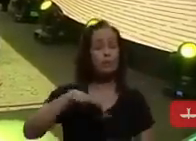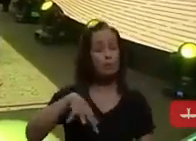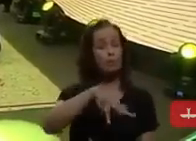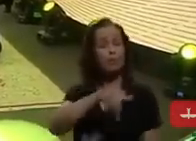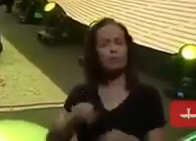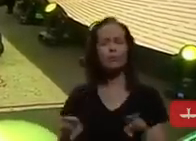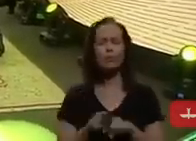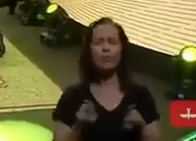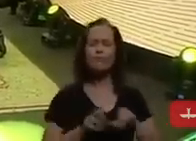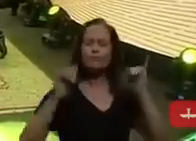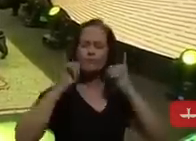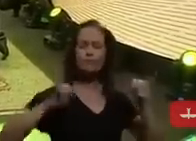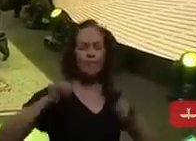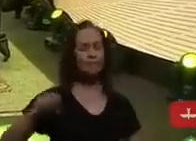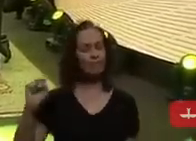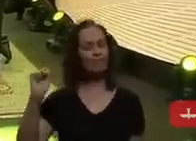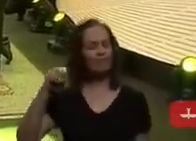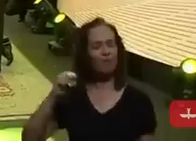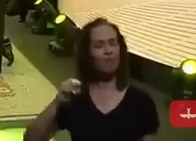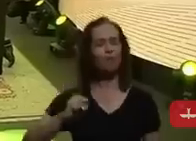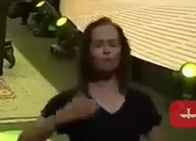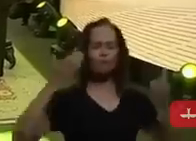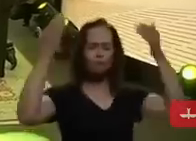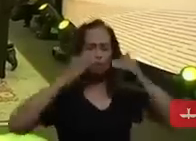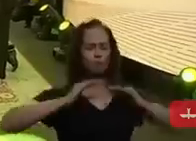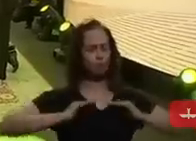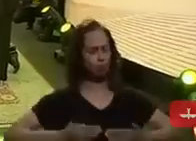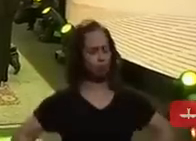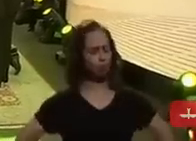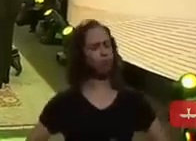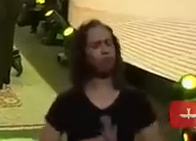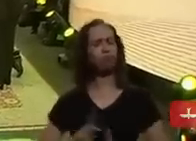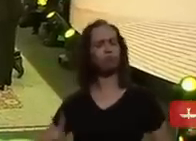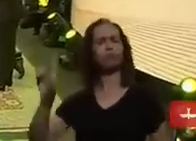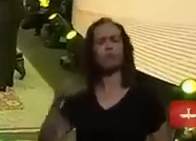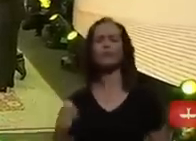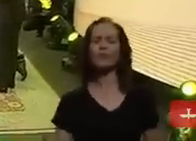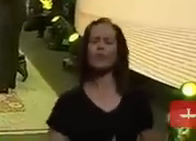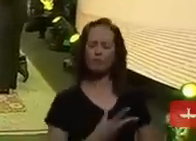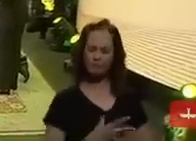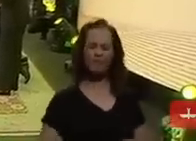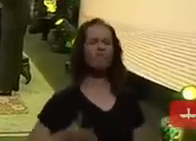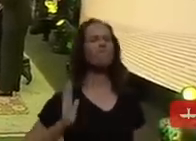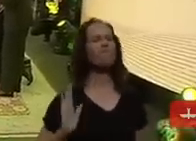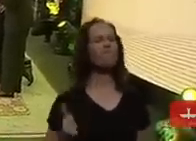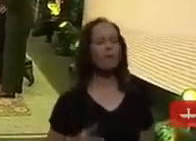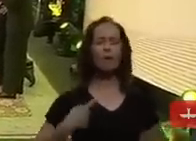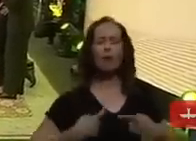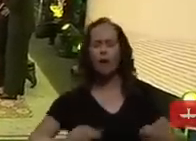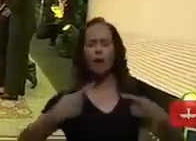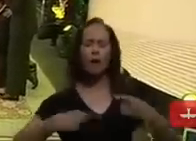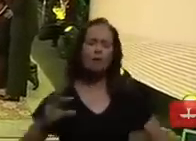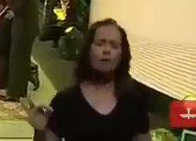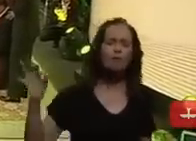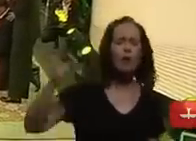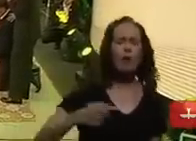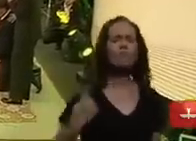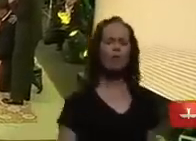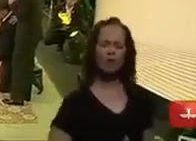sim, vestidos com a armadura de Deus, nós venceremos batalhas